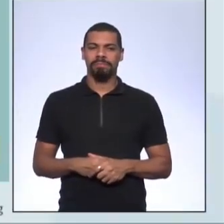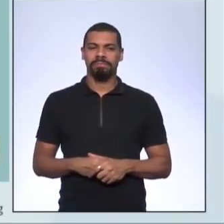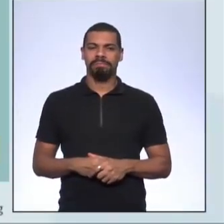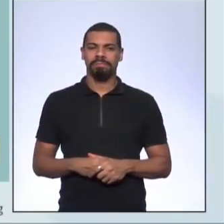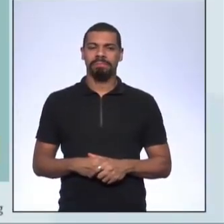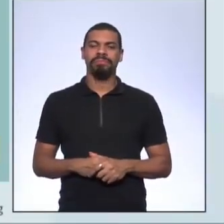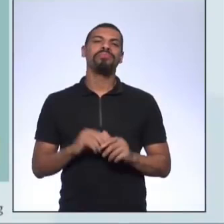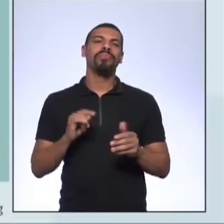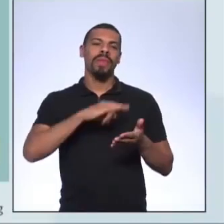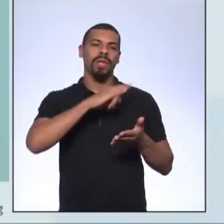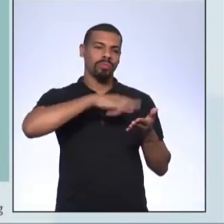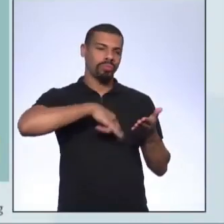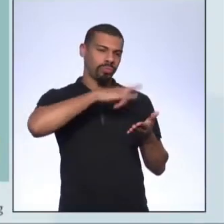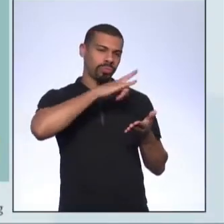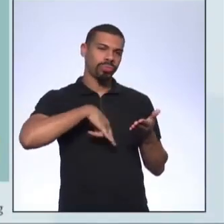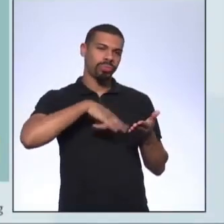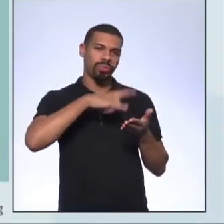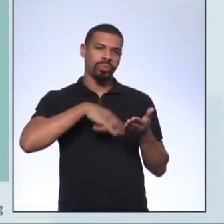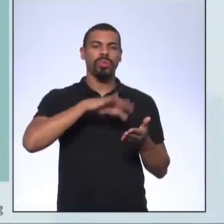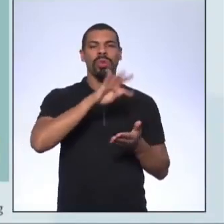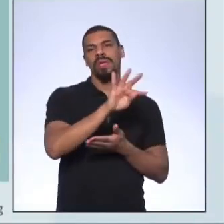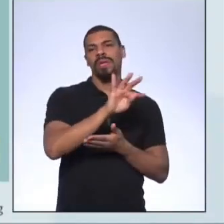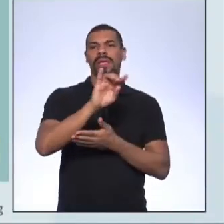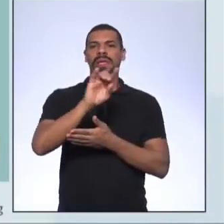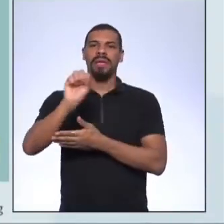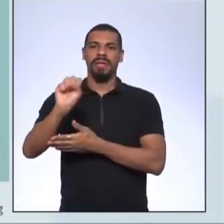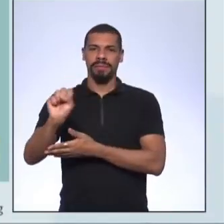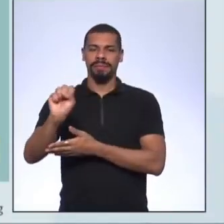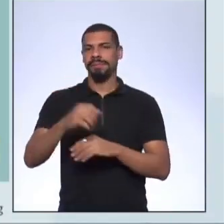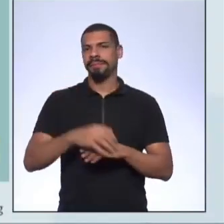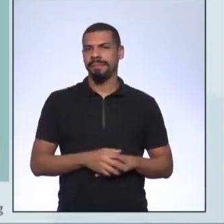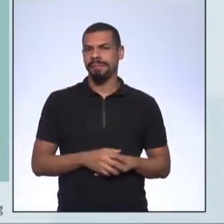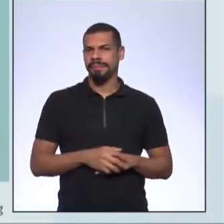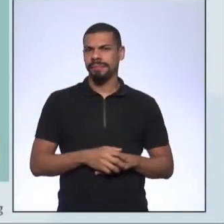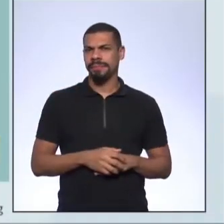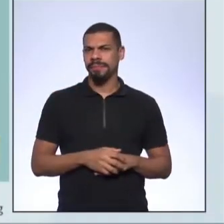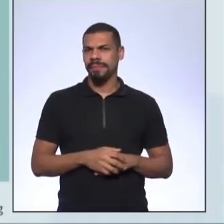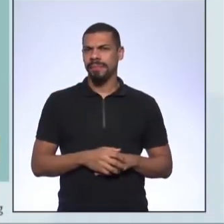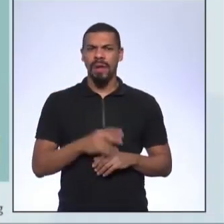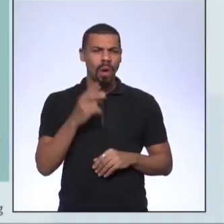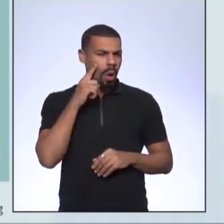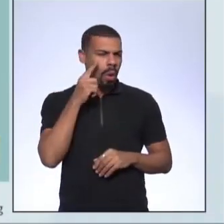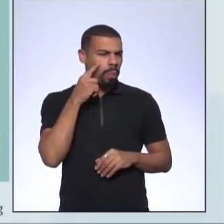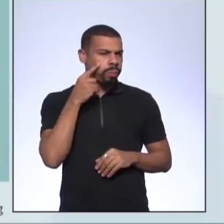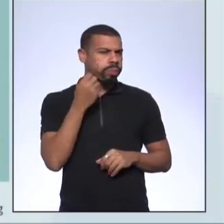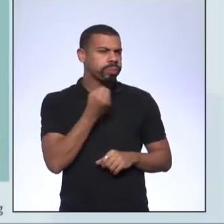é o chamado Tratado de Tordesilhas. Olha a data desse tratado,